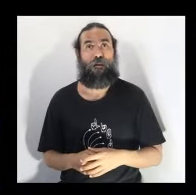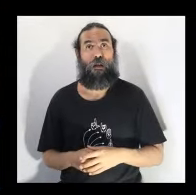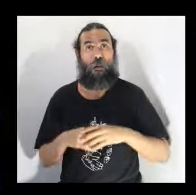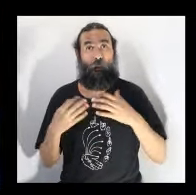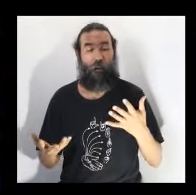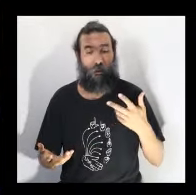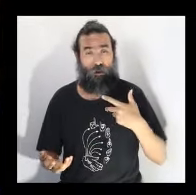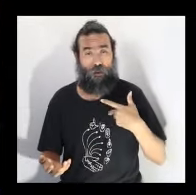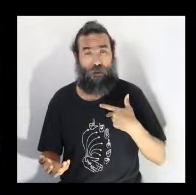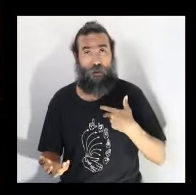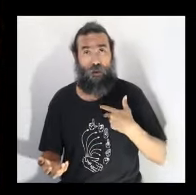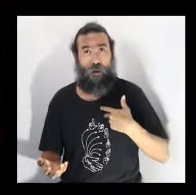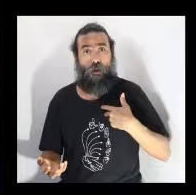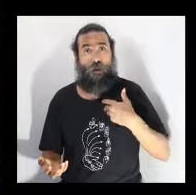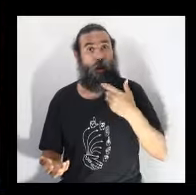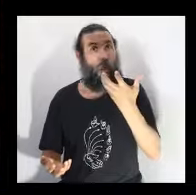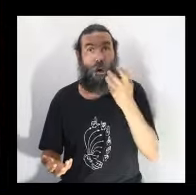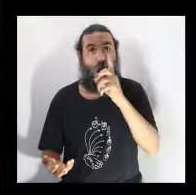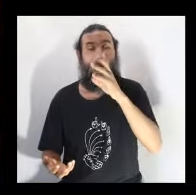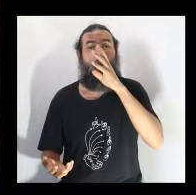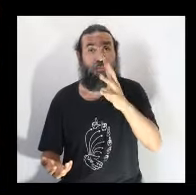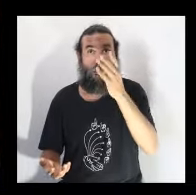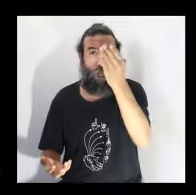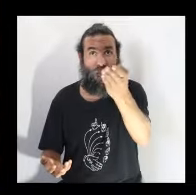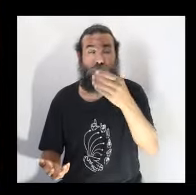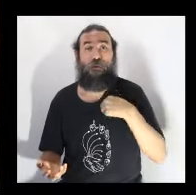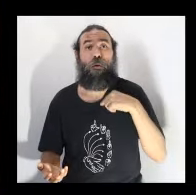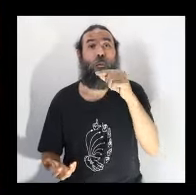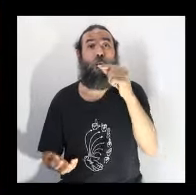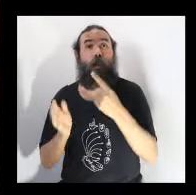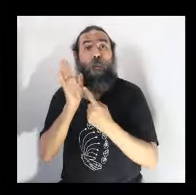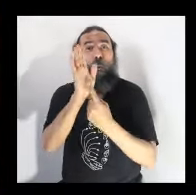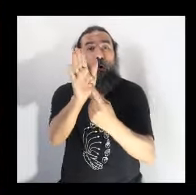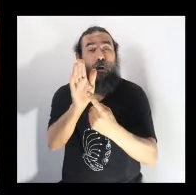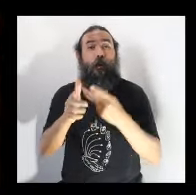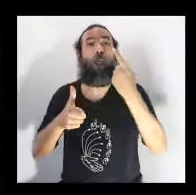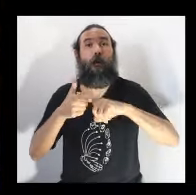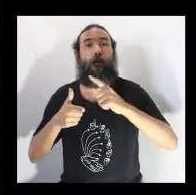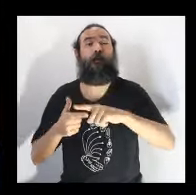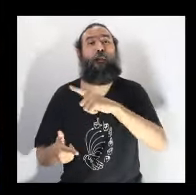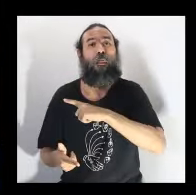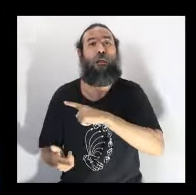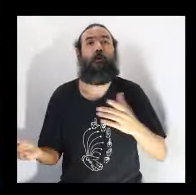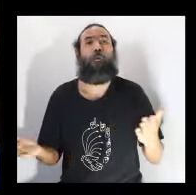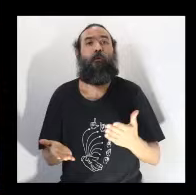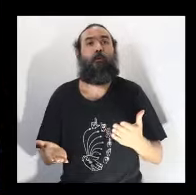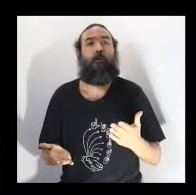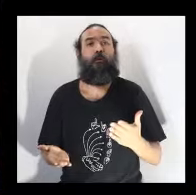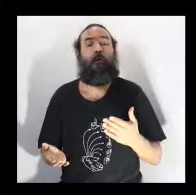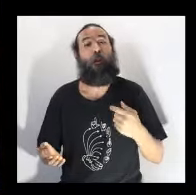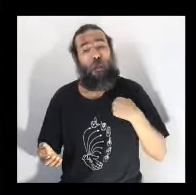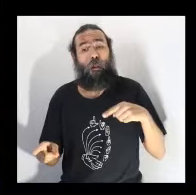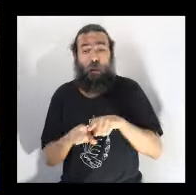e quando eu coloco esse quadro não me proponho a julgar só estou mostrando o problema da maneira como está